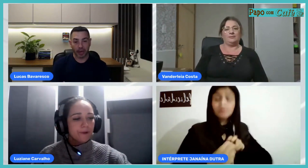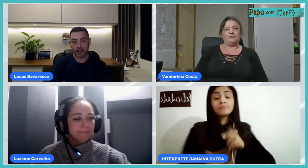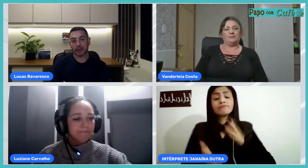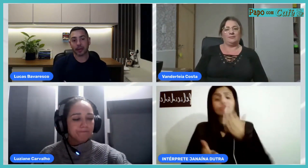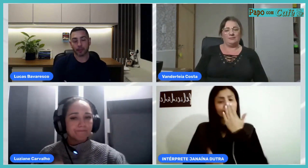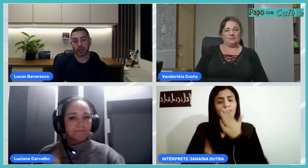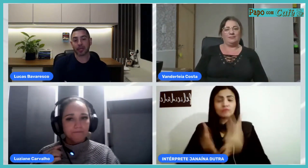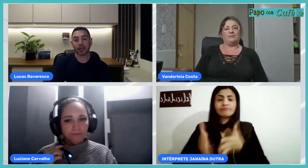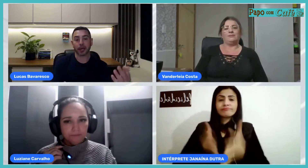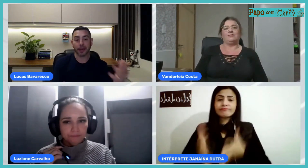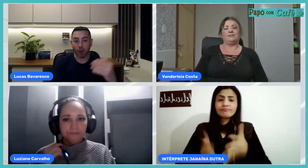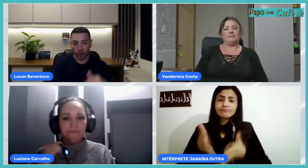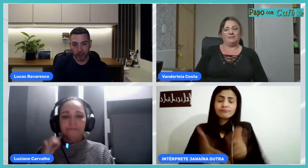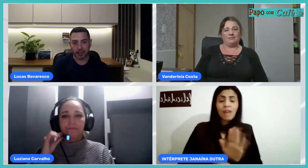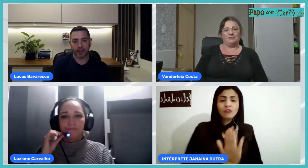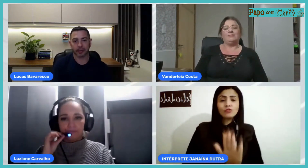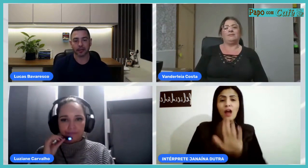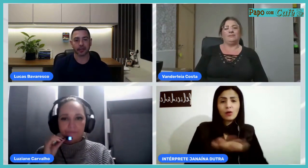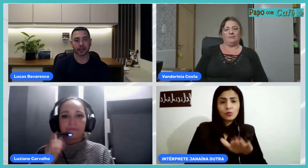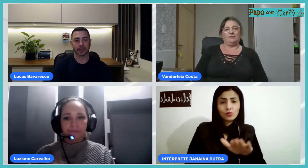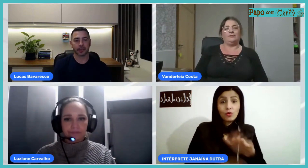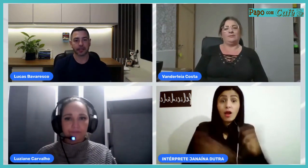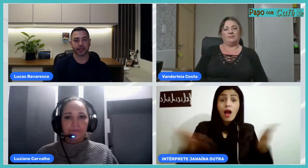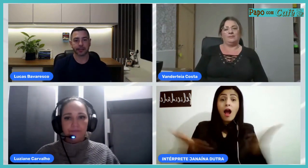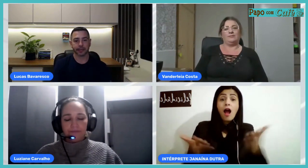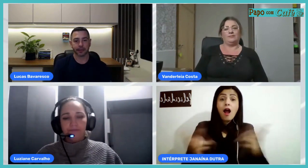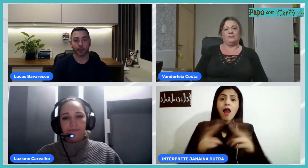modalidade online, né? Modalidade remota, né?